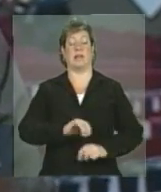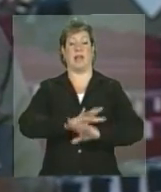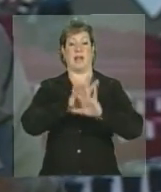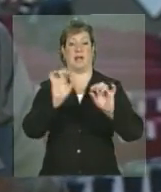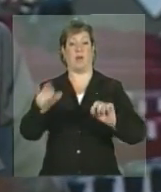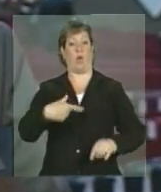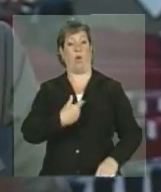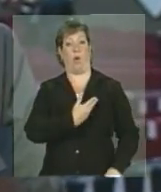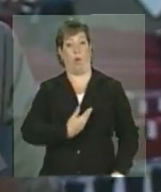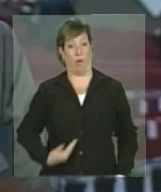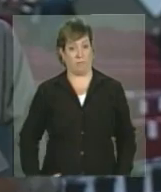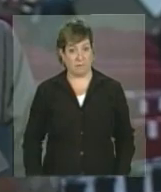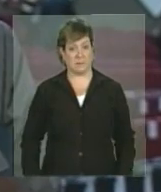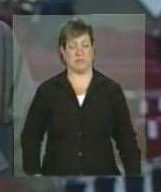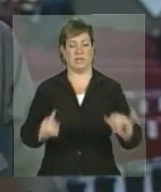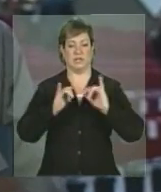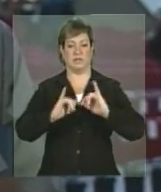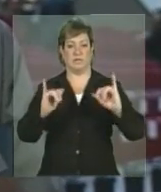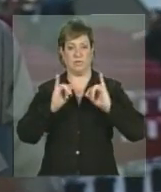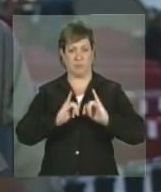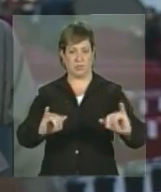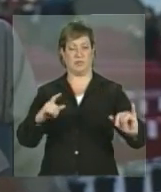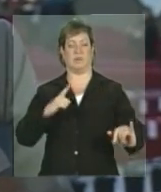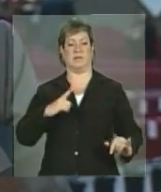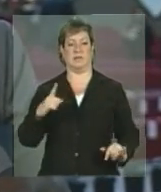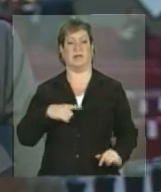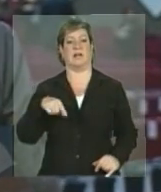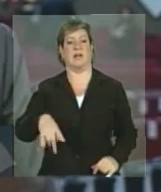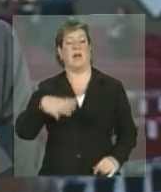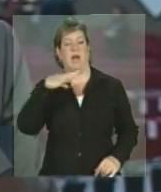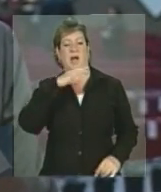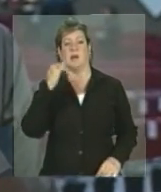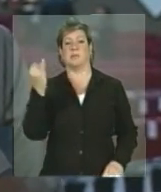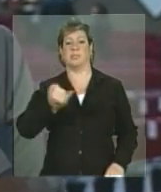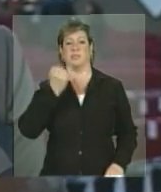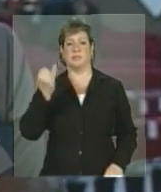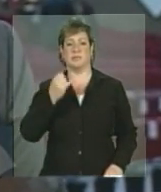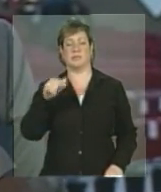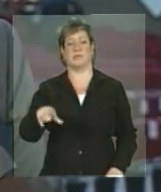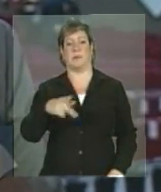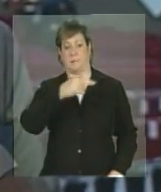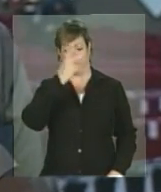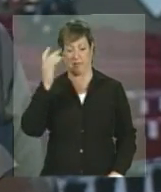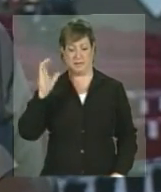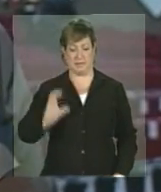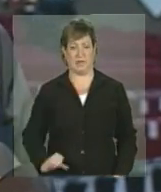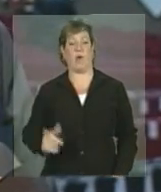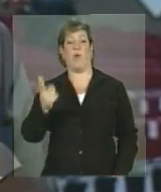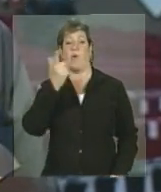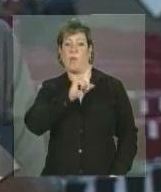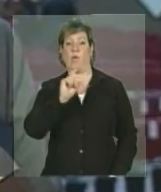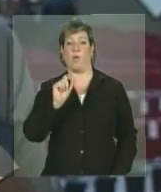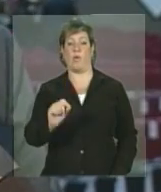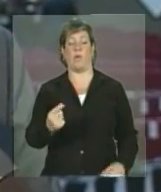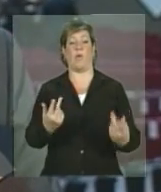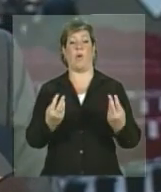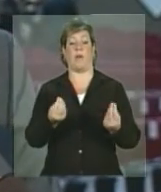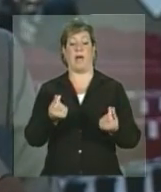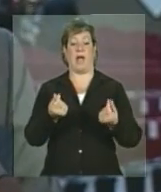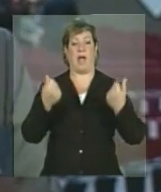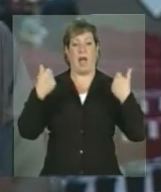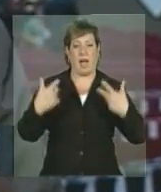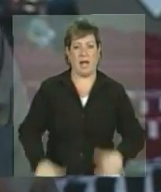o governo divulgando dados que ele considera importantes que os cidadãos tomem conhecimento, como sobre os